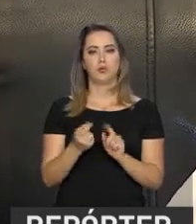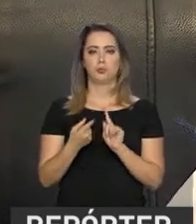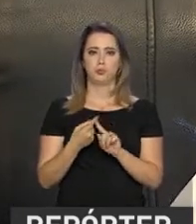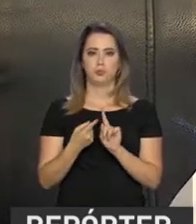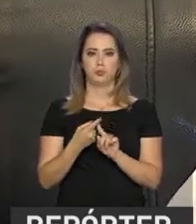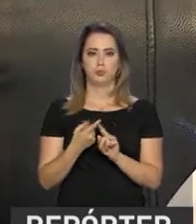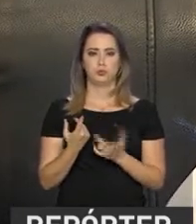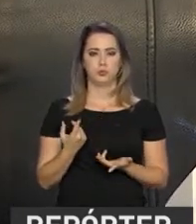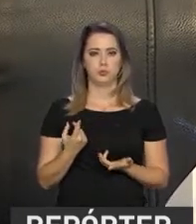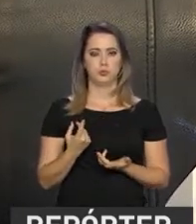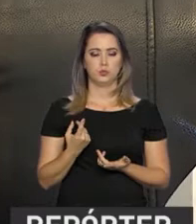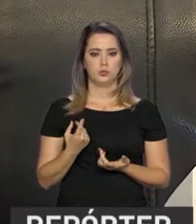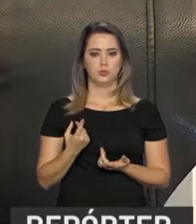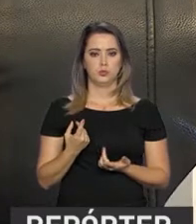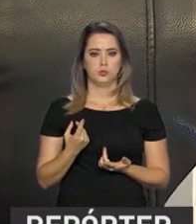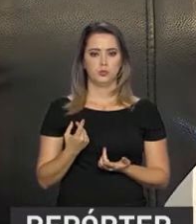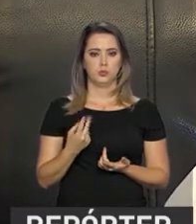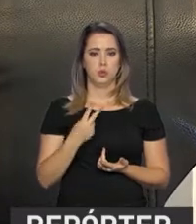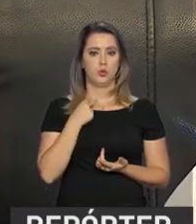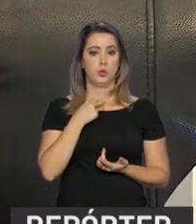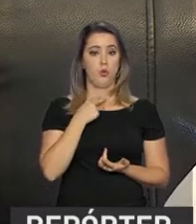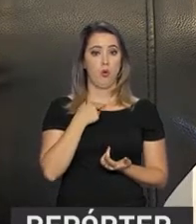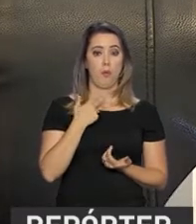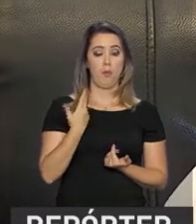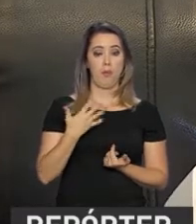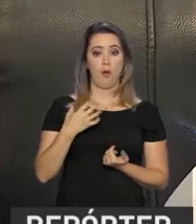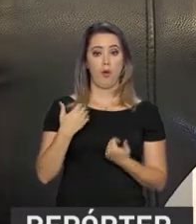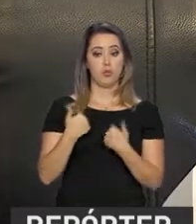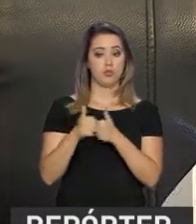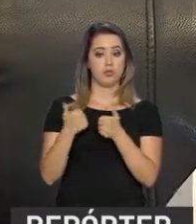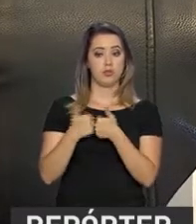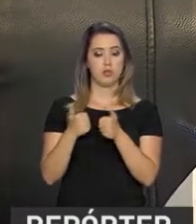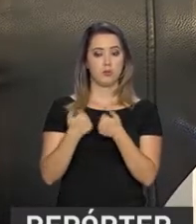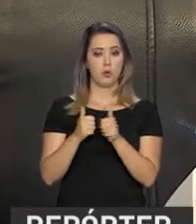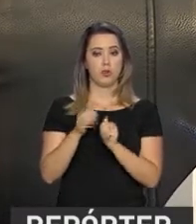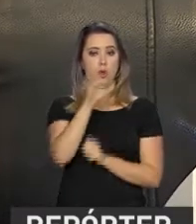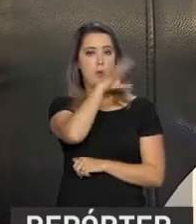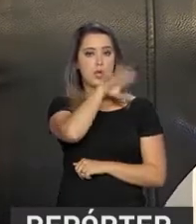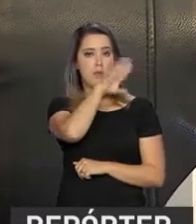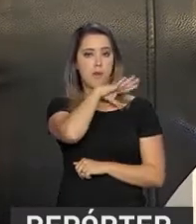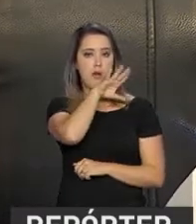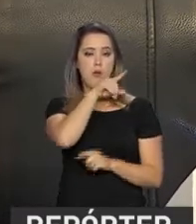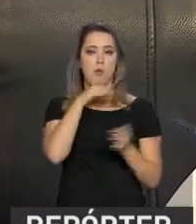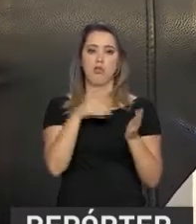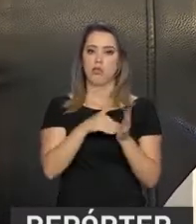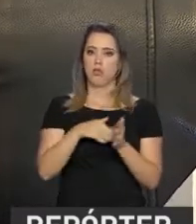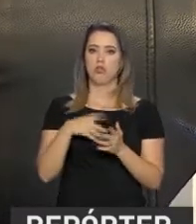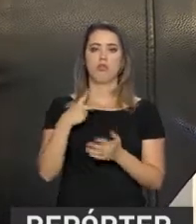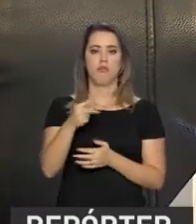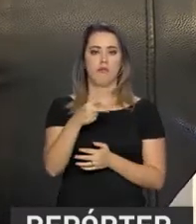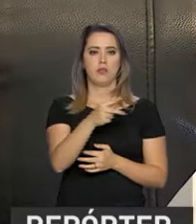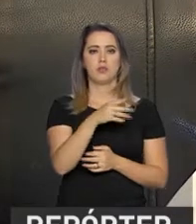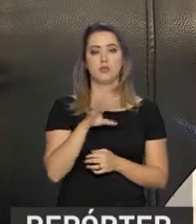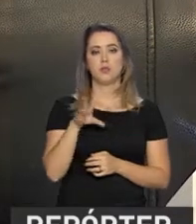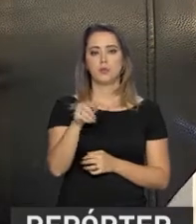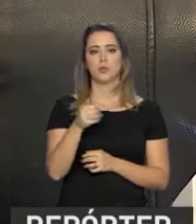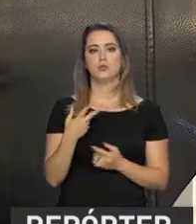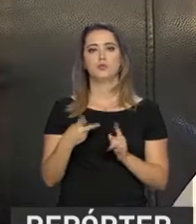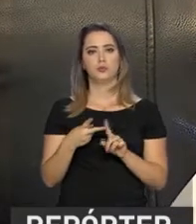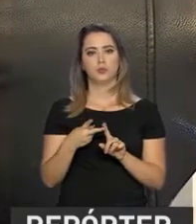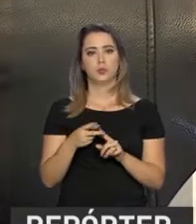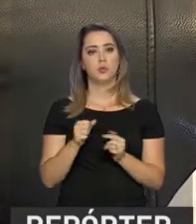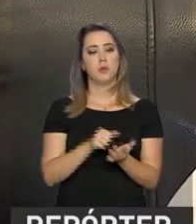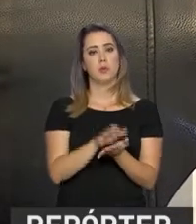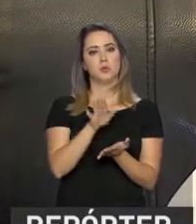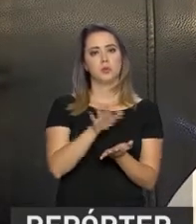fica suspensa a movimentação de seus animais da propriedade, até que ele regularize a situação. Além disso, ele pode ser